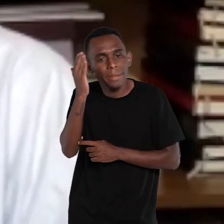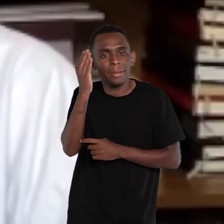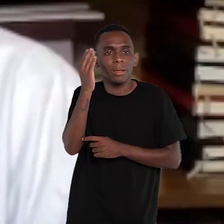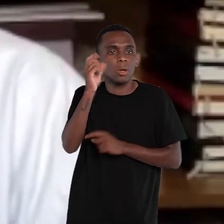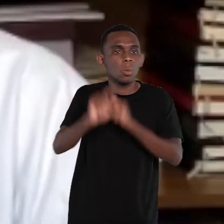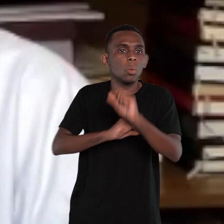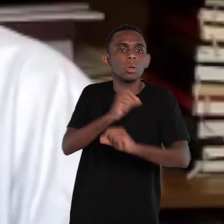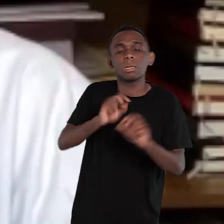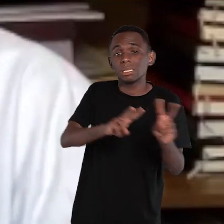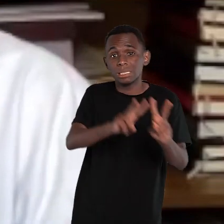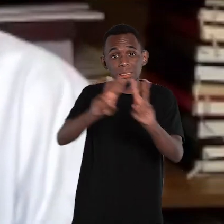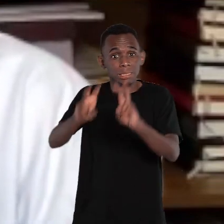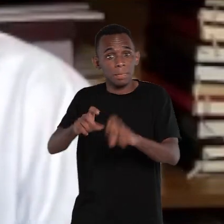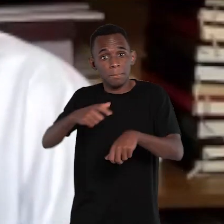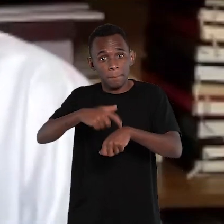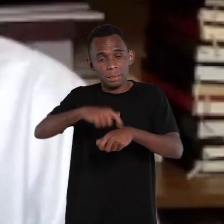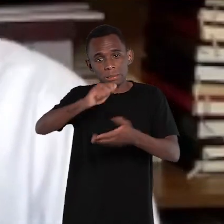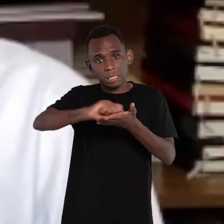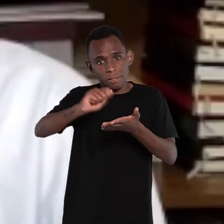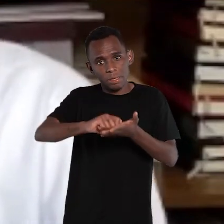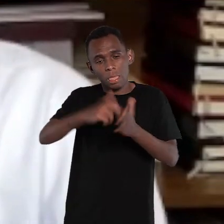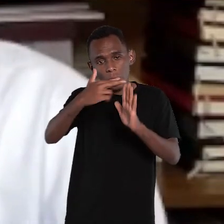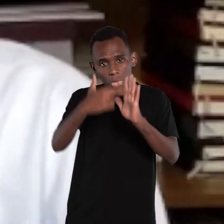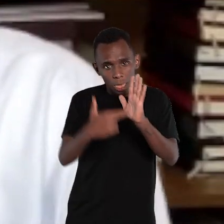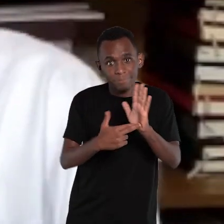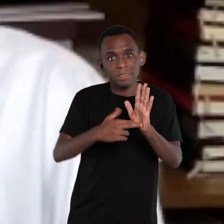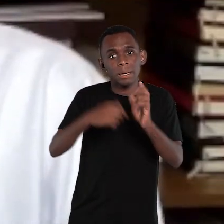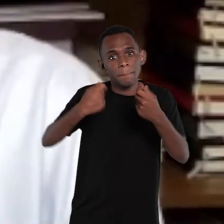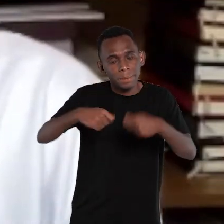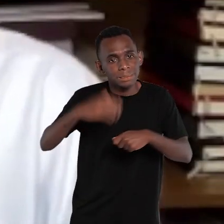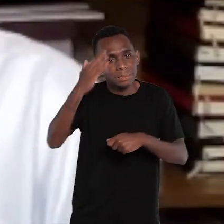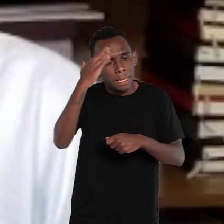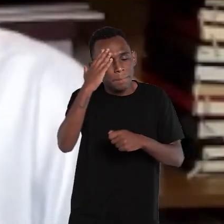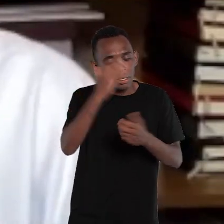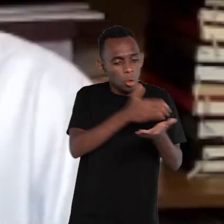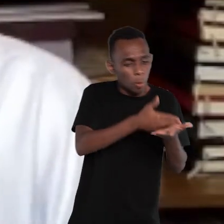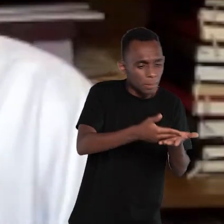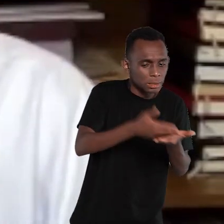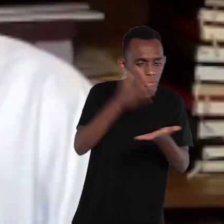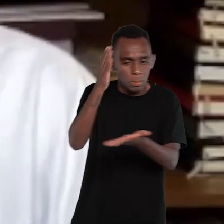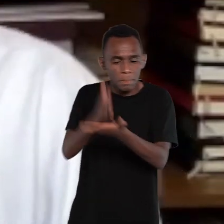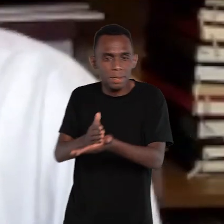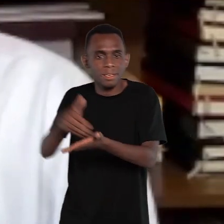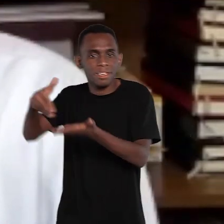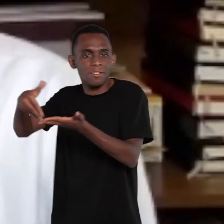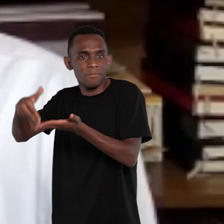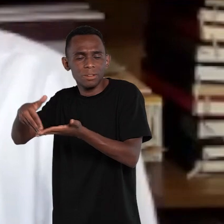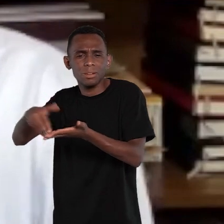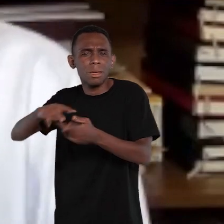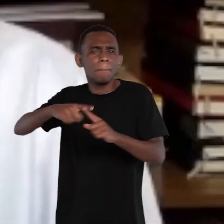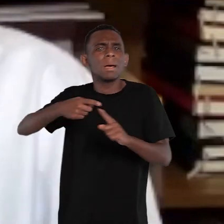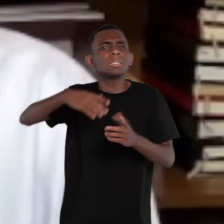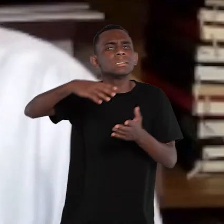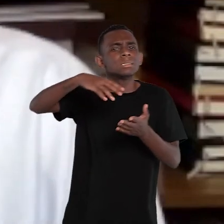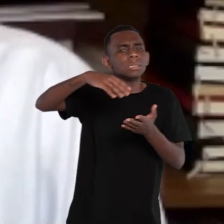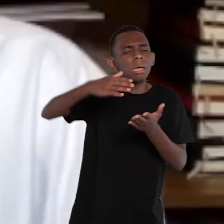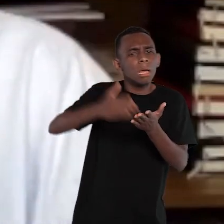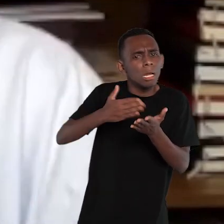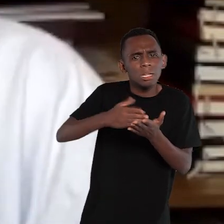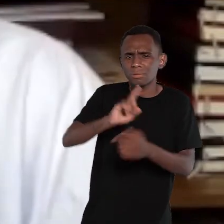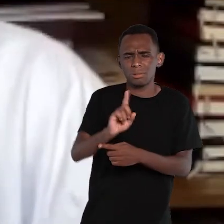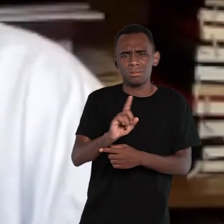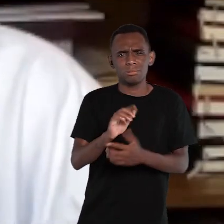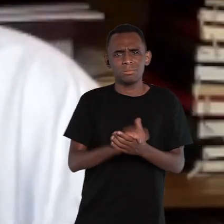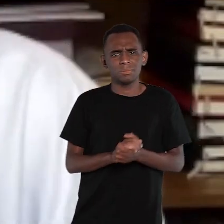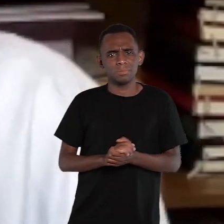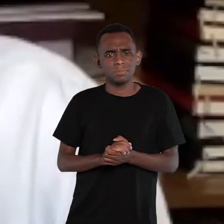saber muito sobre algo quando eu vou escrever roteiro. O roteiro você tem que saber começo, meio e fim, até por uma questão de ritmo. Livro não. Livro é